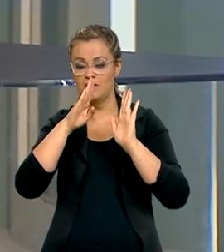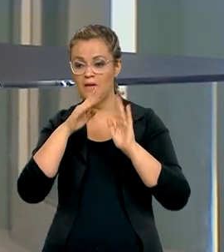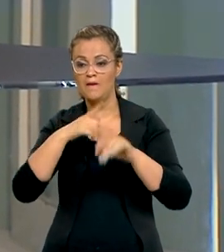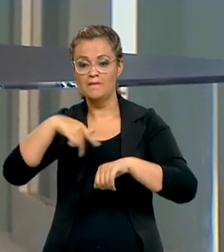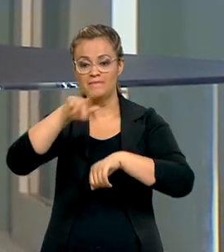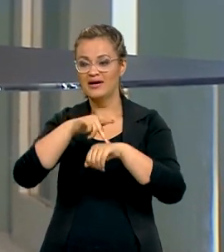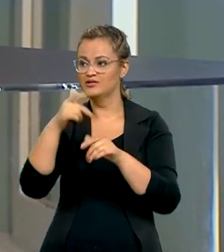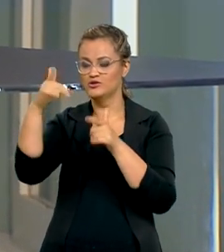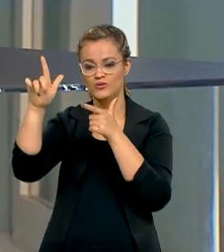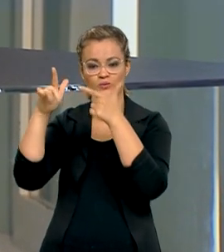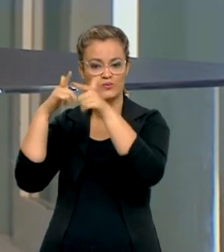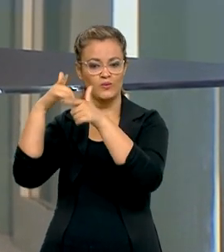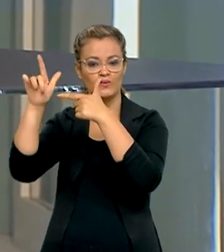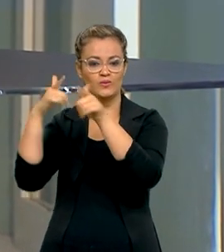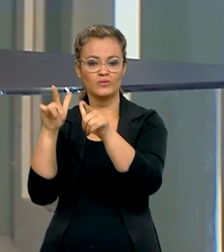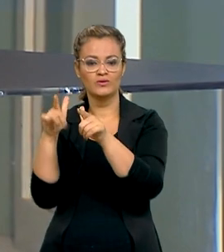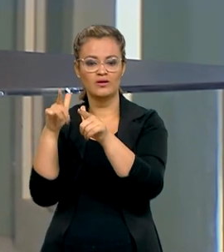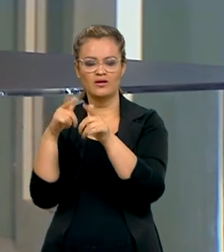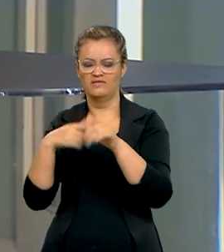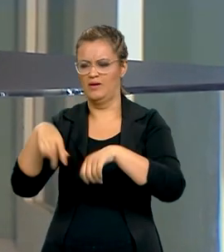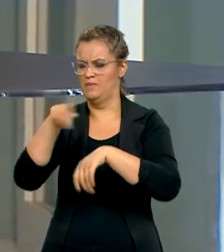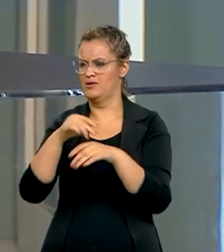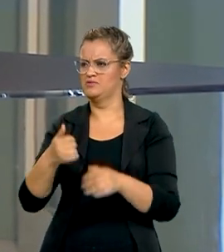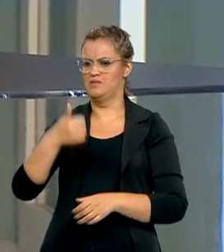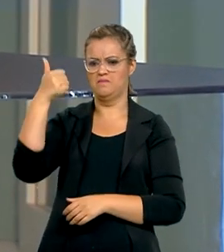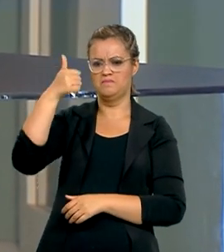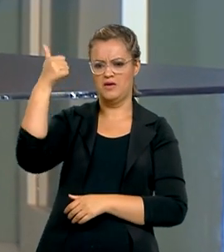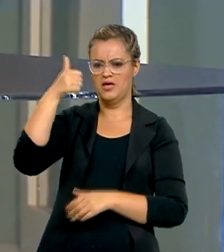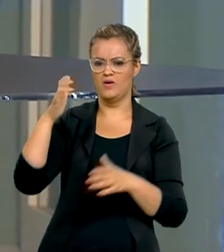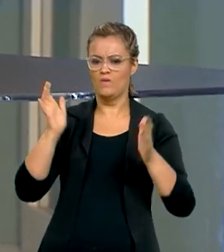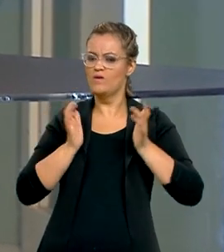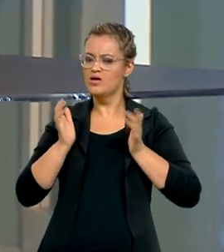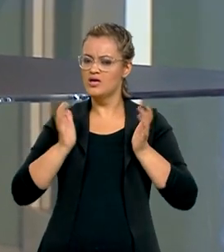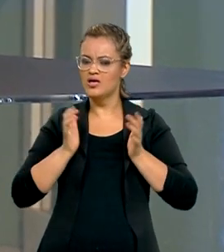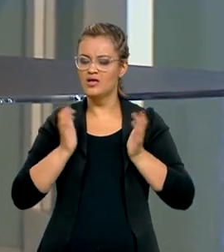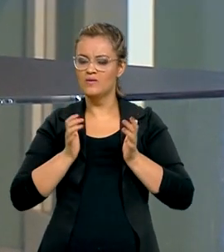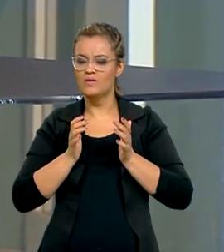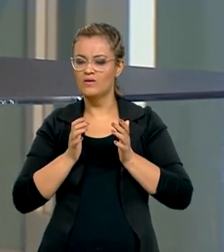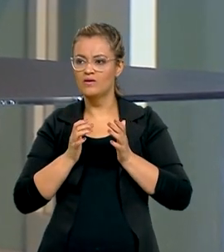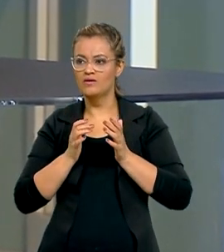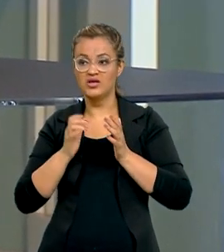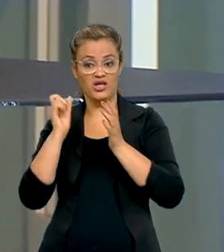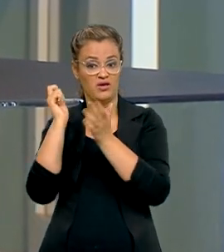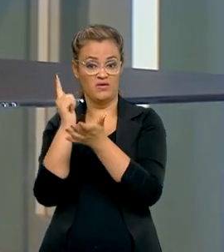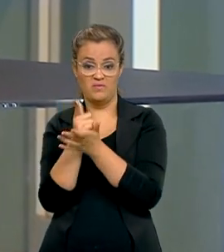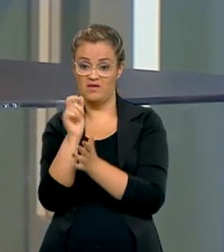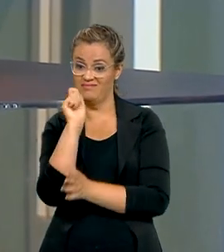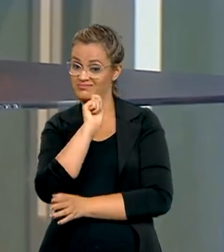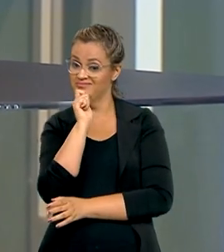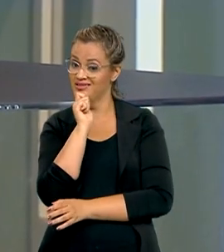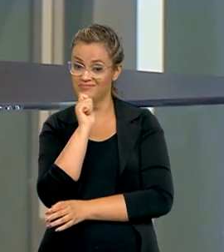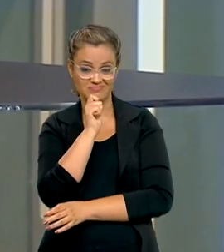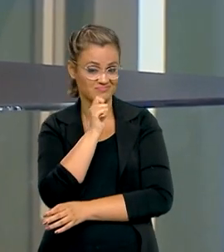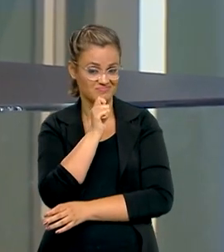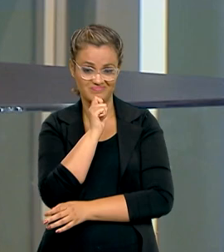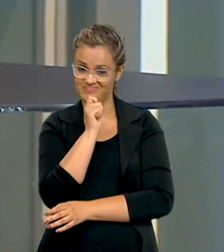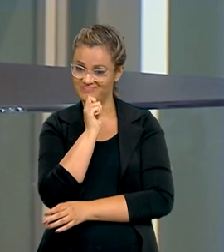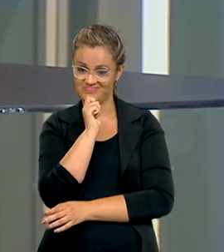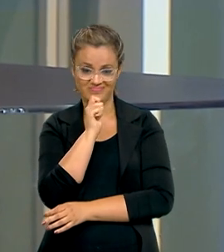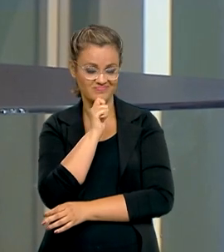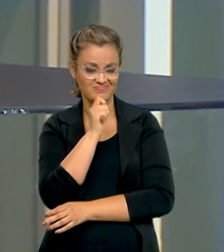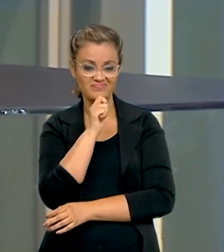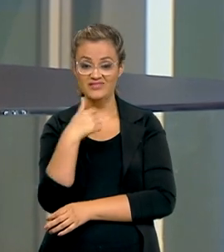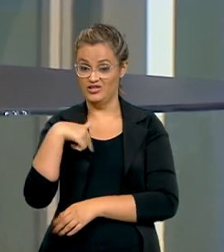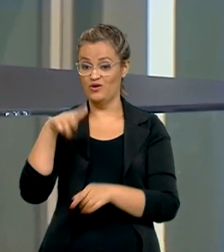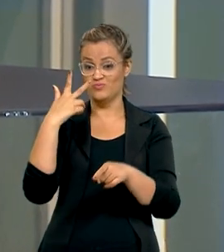que chamam de países de primeiro mundo, países ricos, que não conseguiram atingir o número de vacinados que